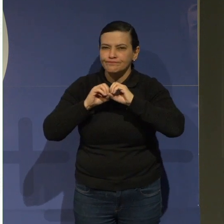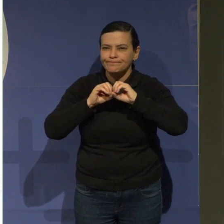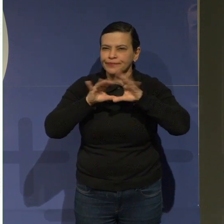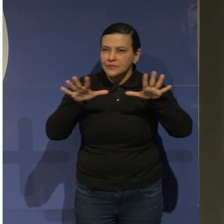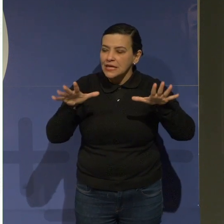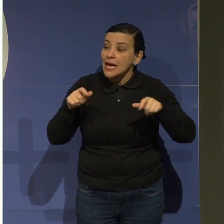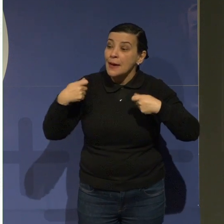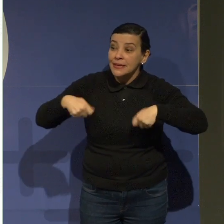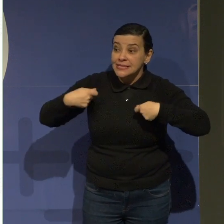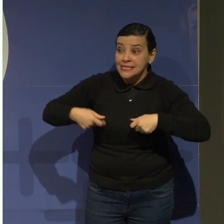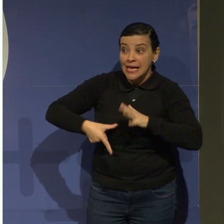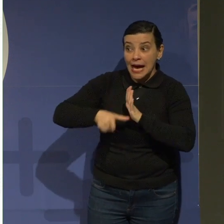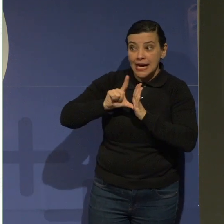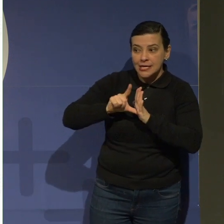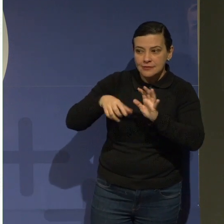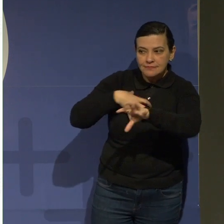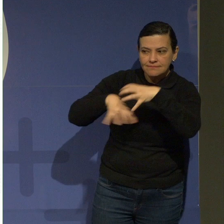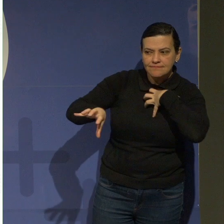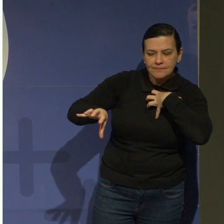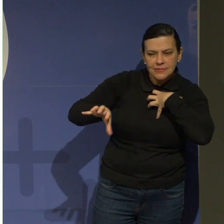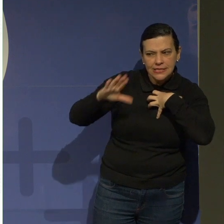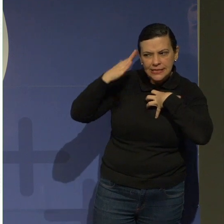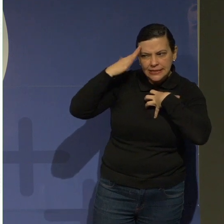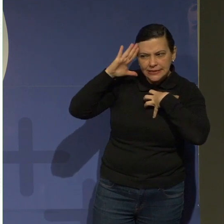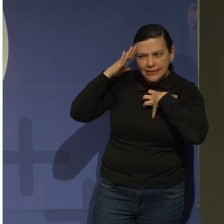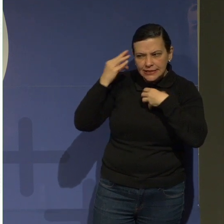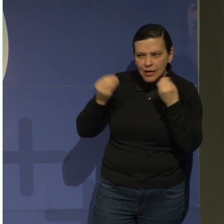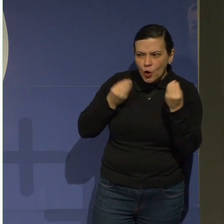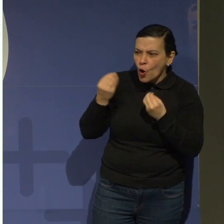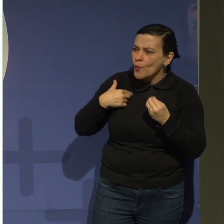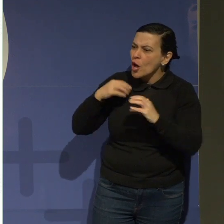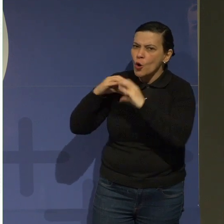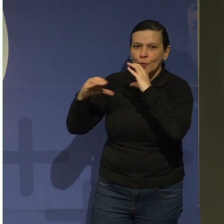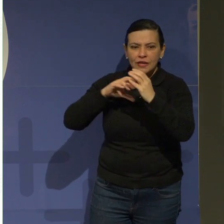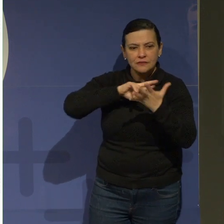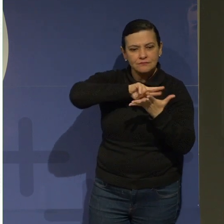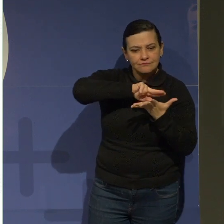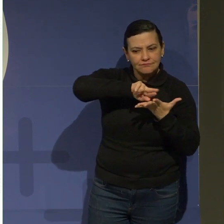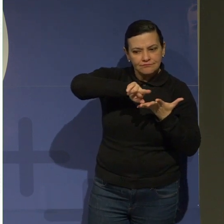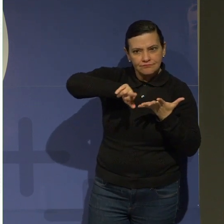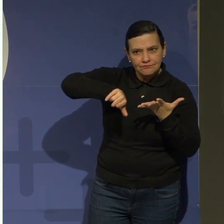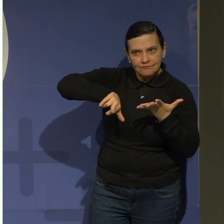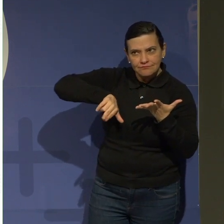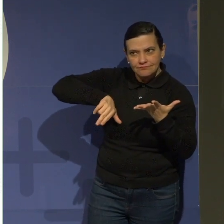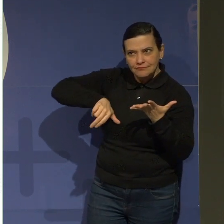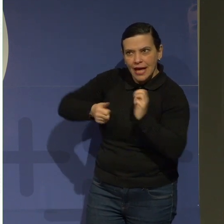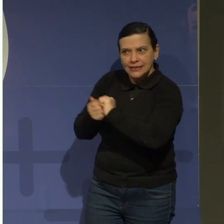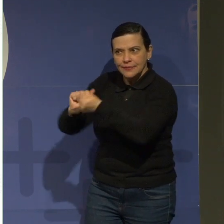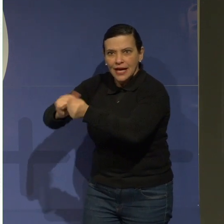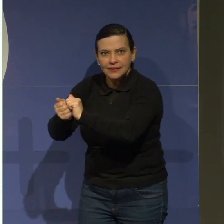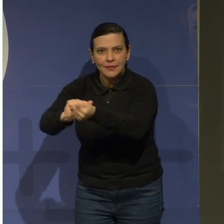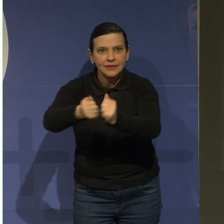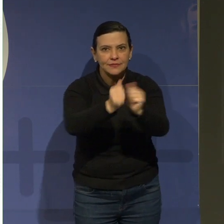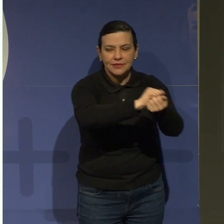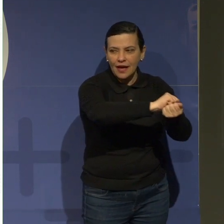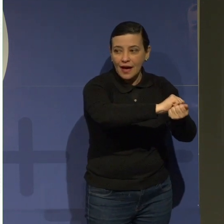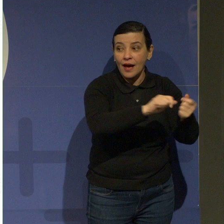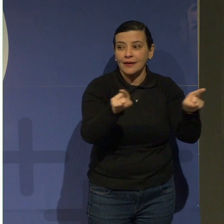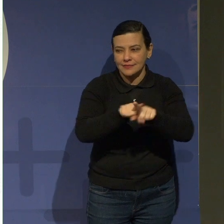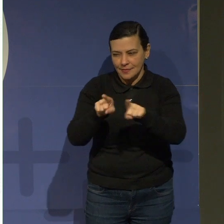multissensorial se a gente começar a usar diferentes formas de linguagem. E uma coisa que eu reparo